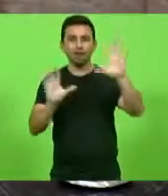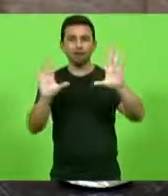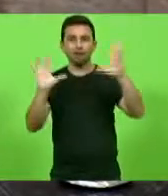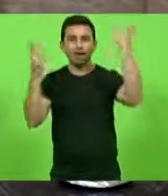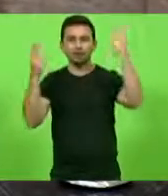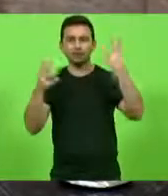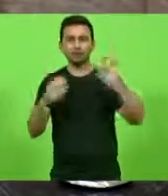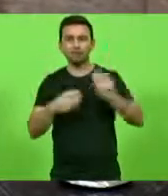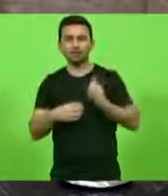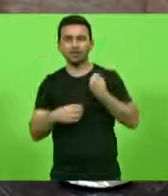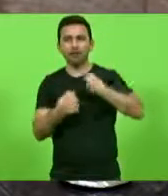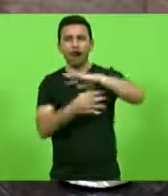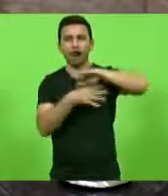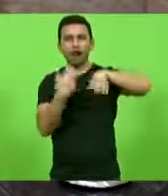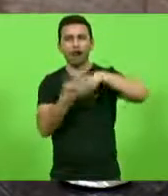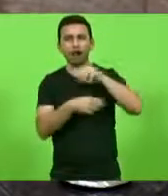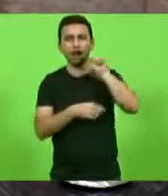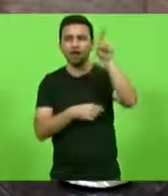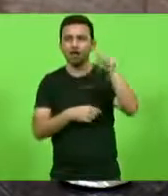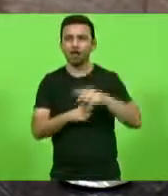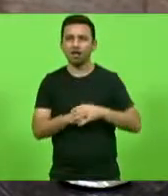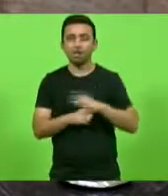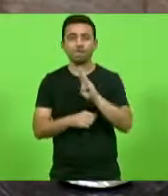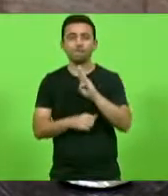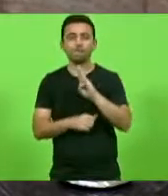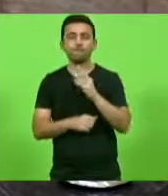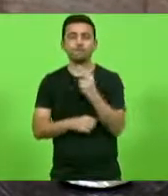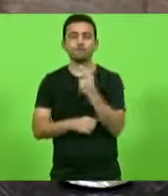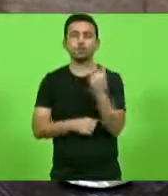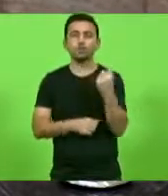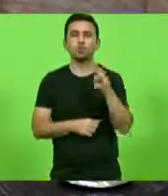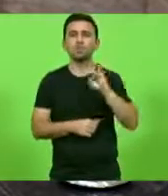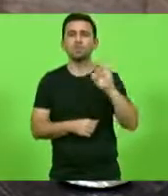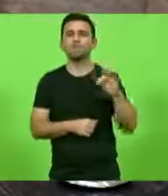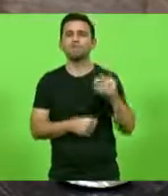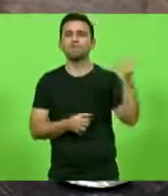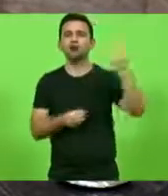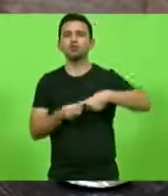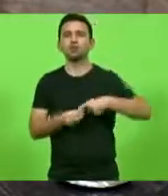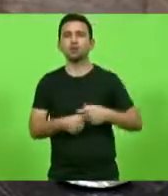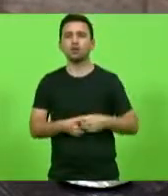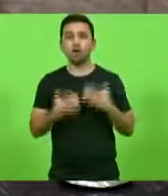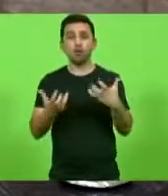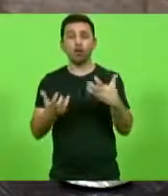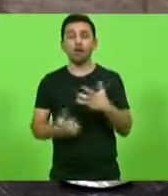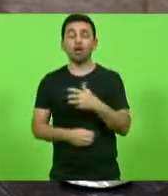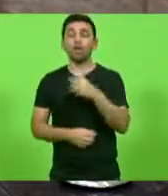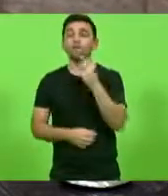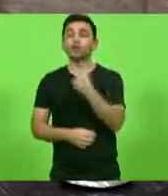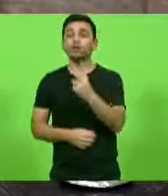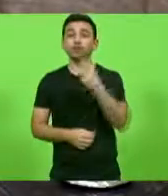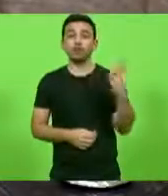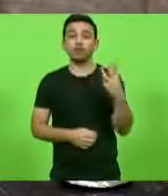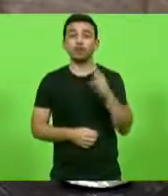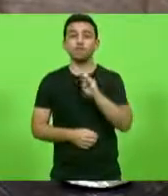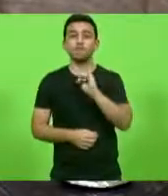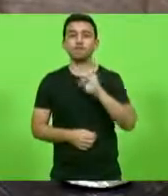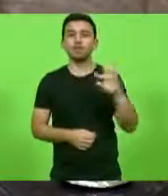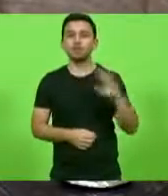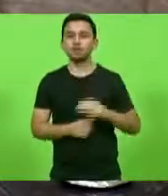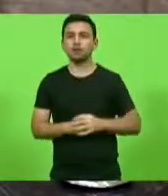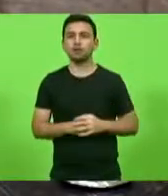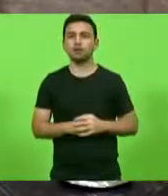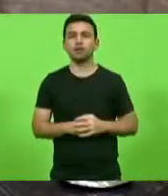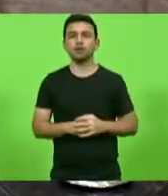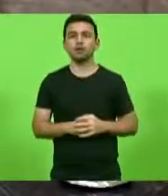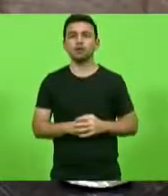vivem, e 21 bi só voltou para cá. Eu quero meus 23 bi. Eu quero meus 23 bilhões que ficaram